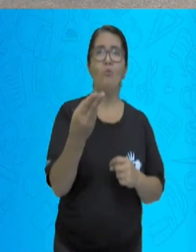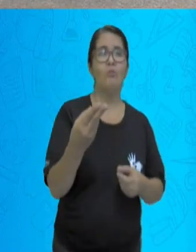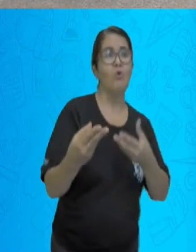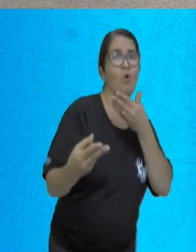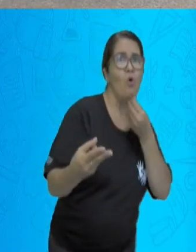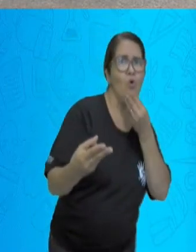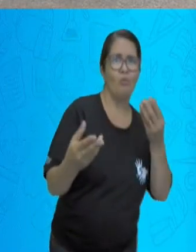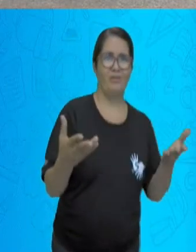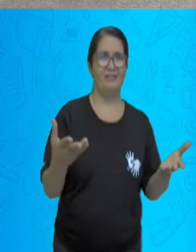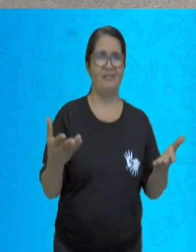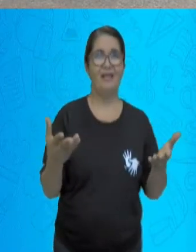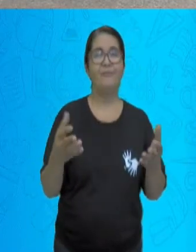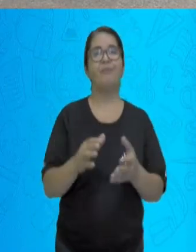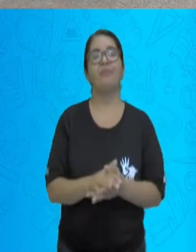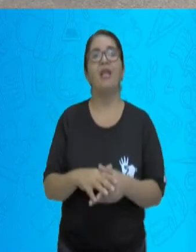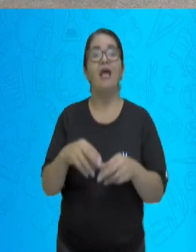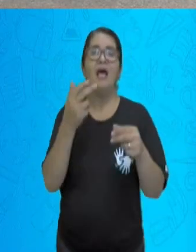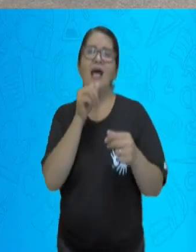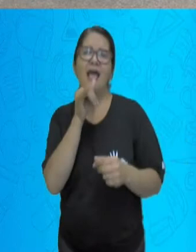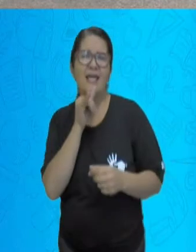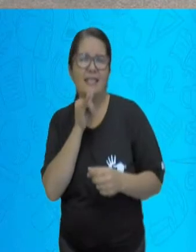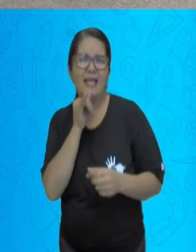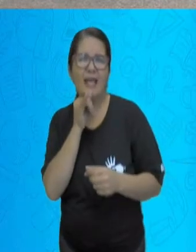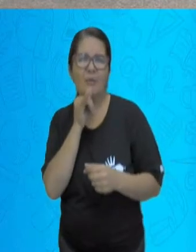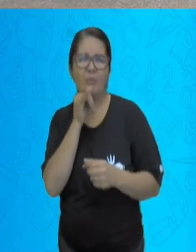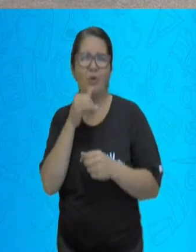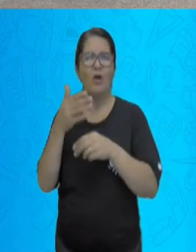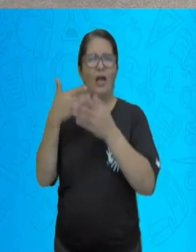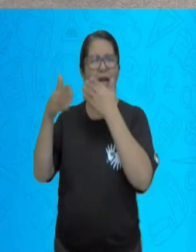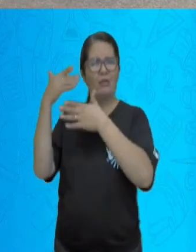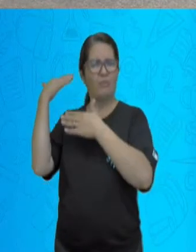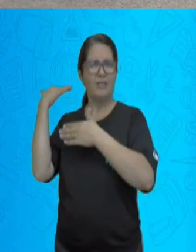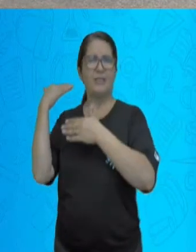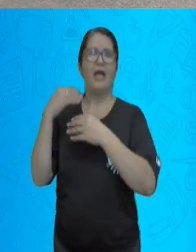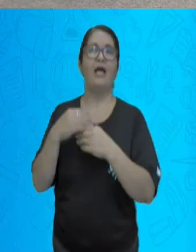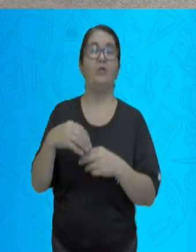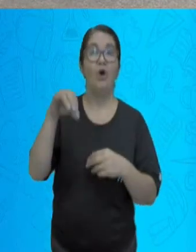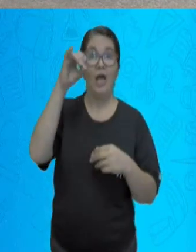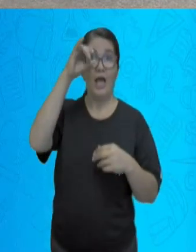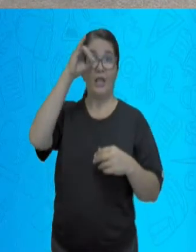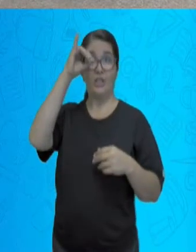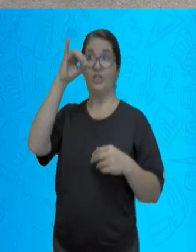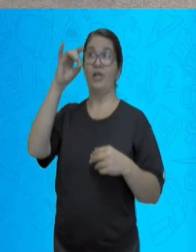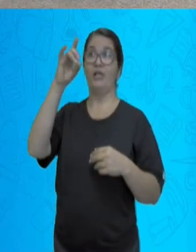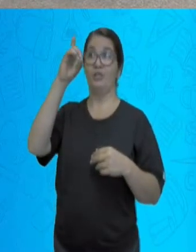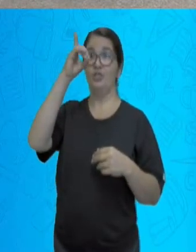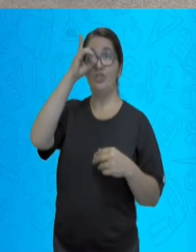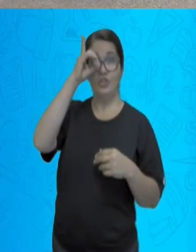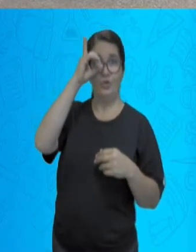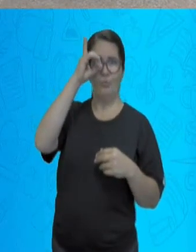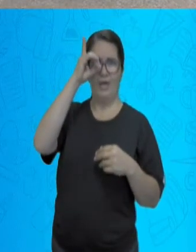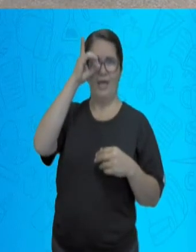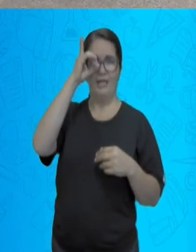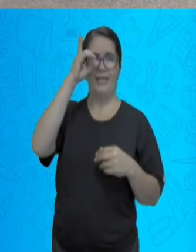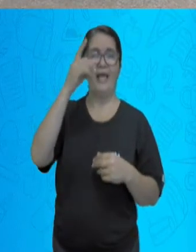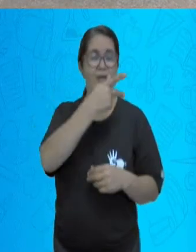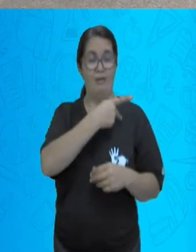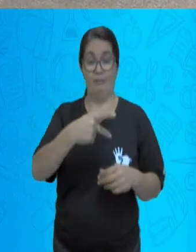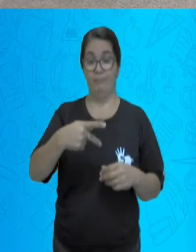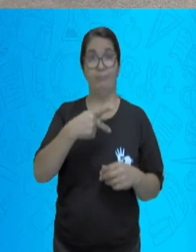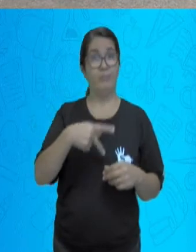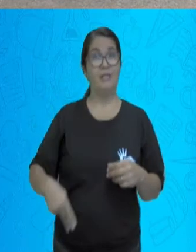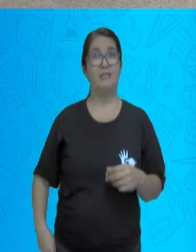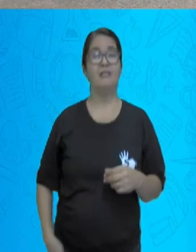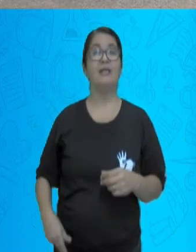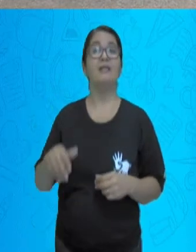foi eleita para a presidência, ela solicitou que fosse chamada de